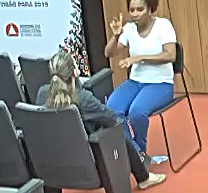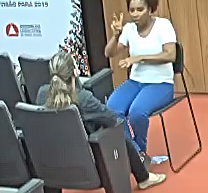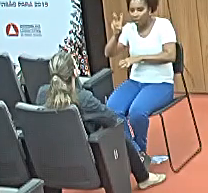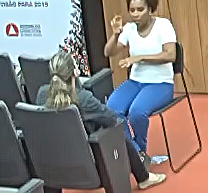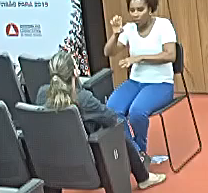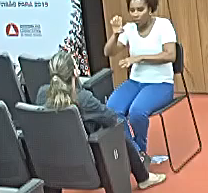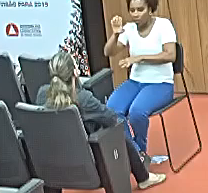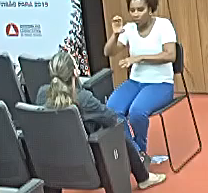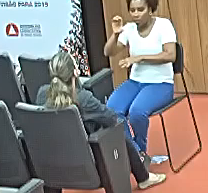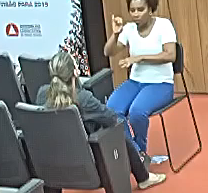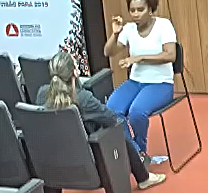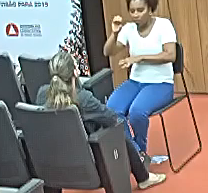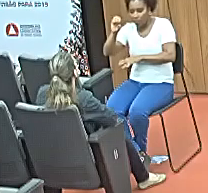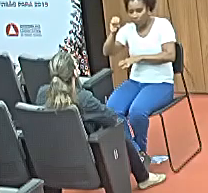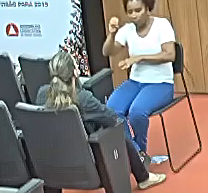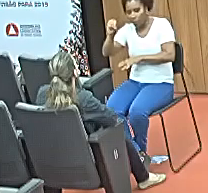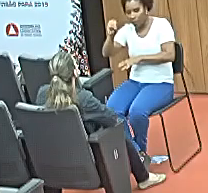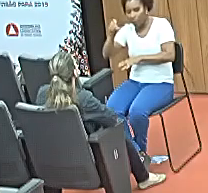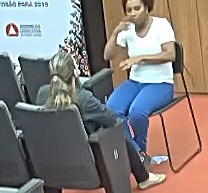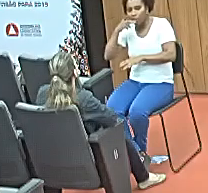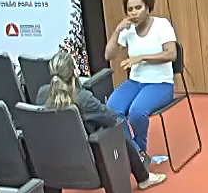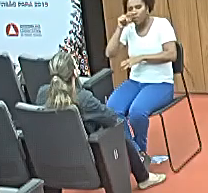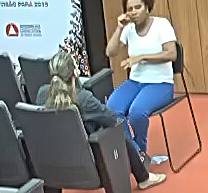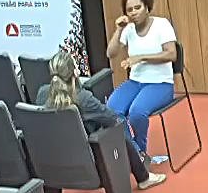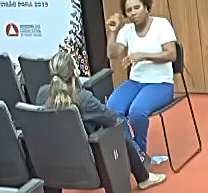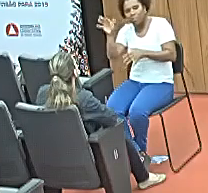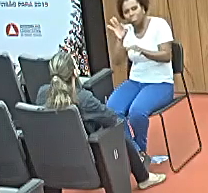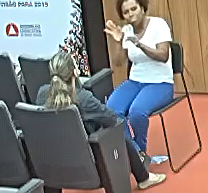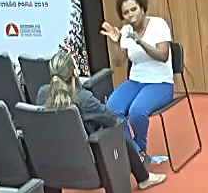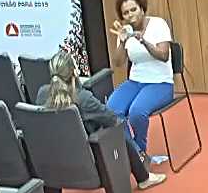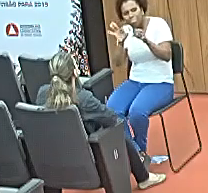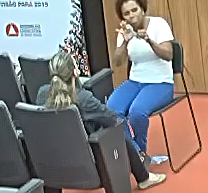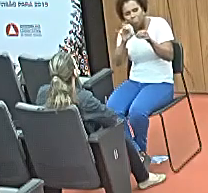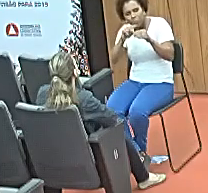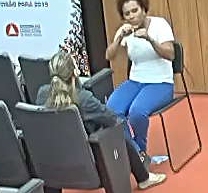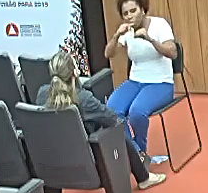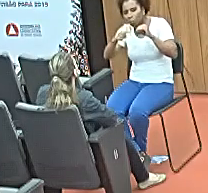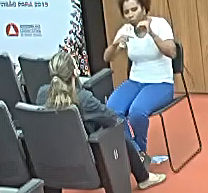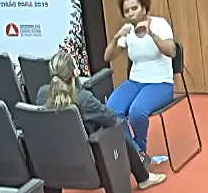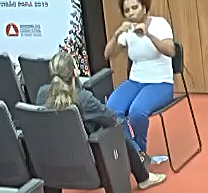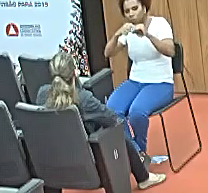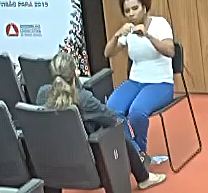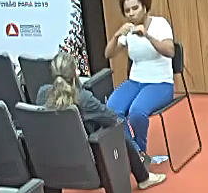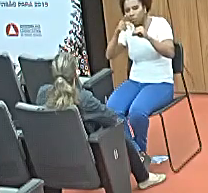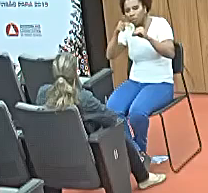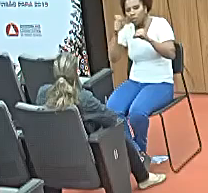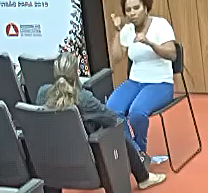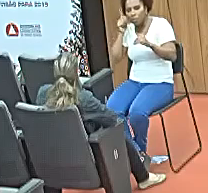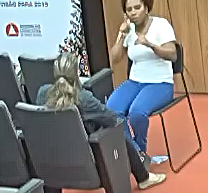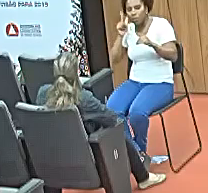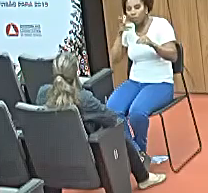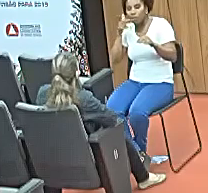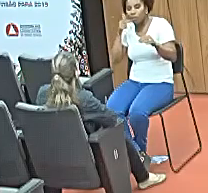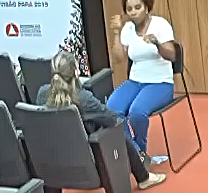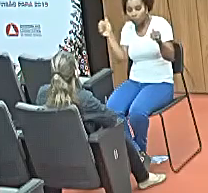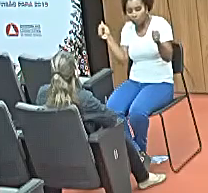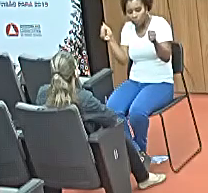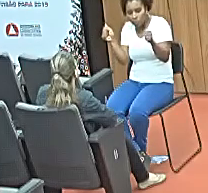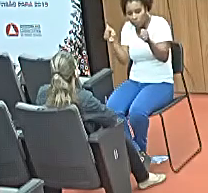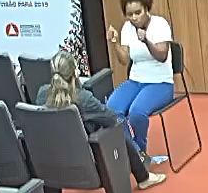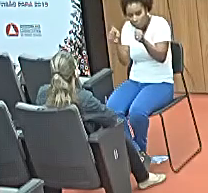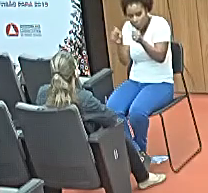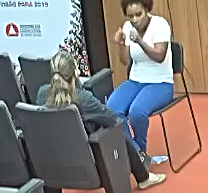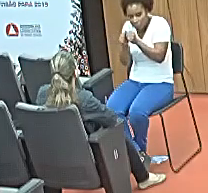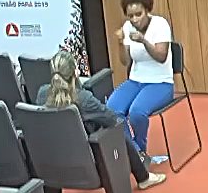demandas para o sócio educativo e aí foi instaurado esse grupo de trabalho que se reuniu nessa um trabalho